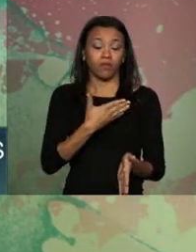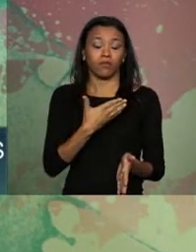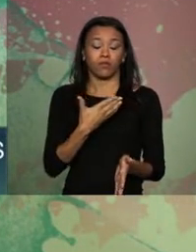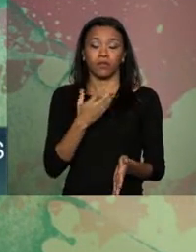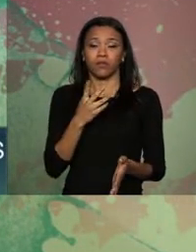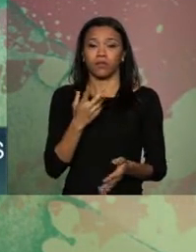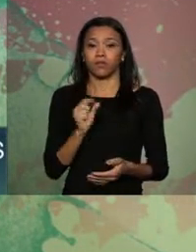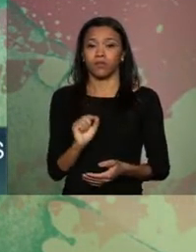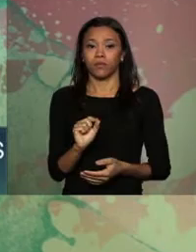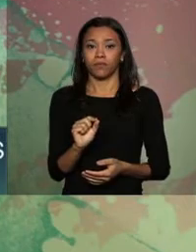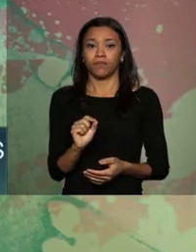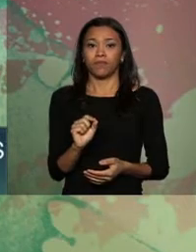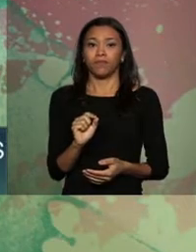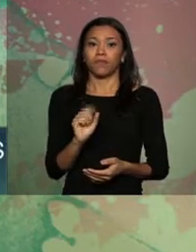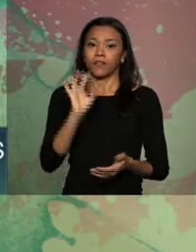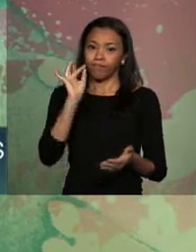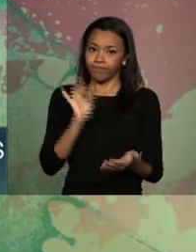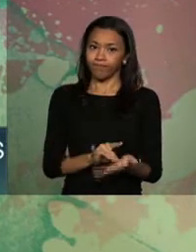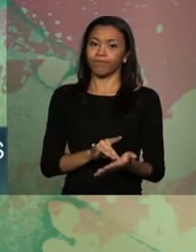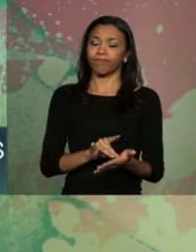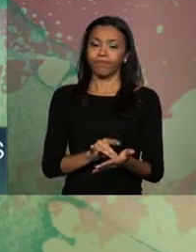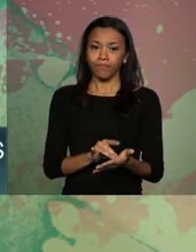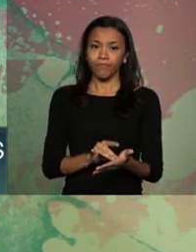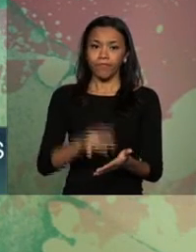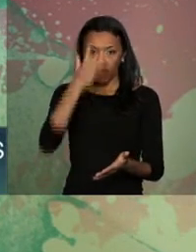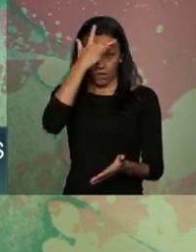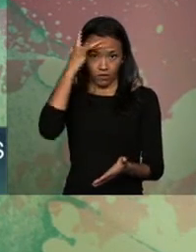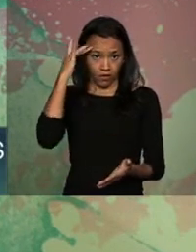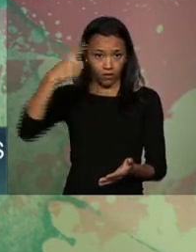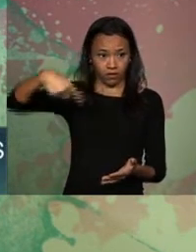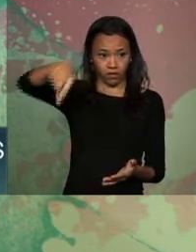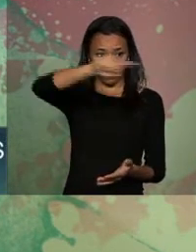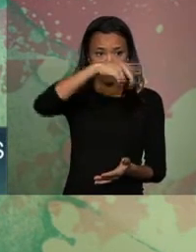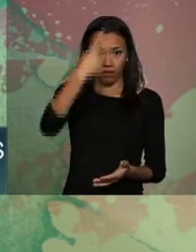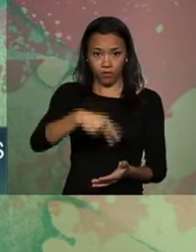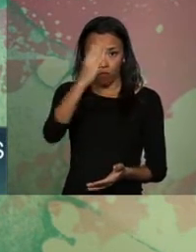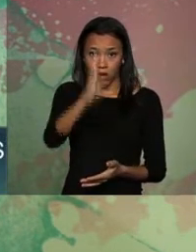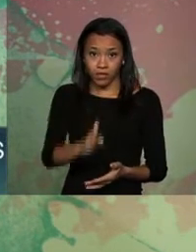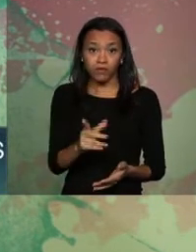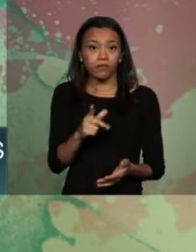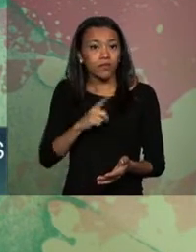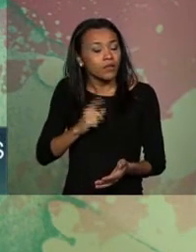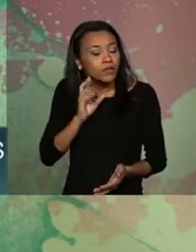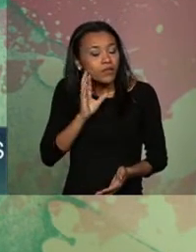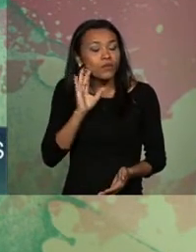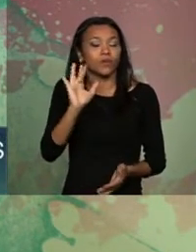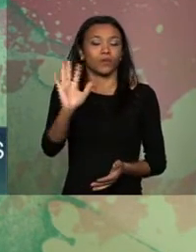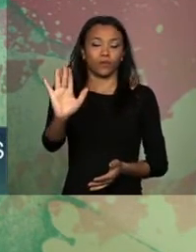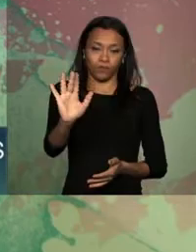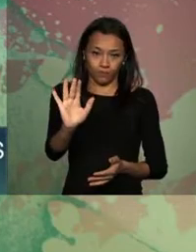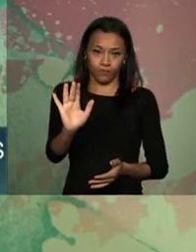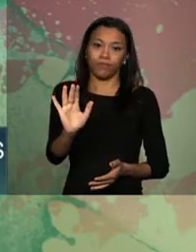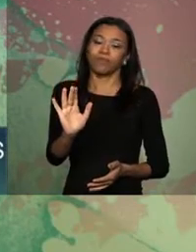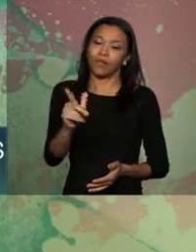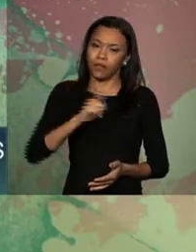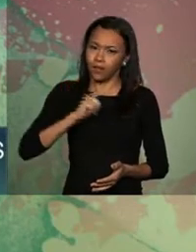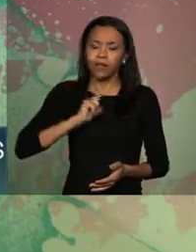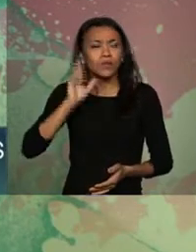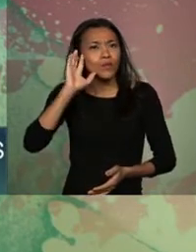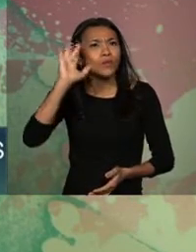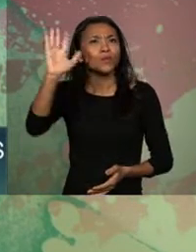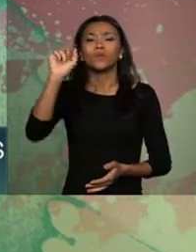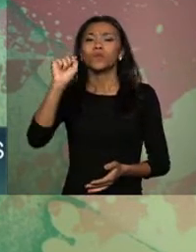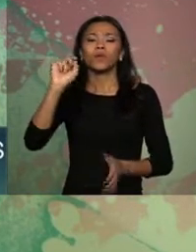atesta que, de fato, os brasileiros têm alguns sonhos. Têm o sonho da